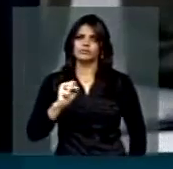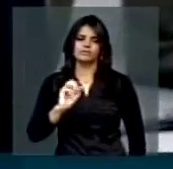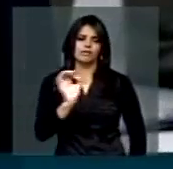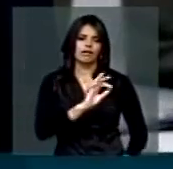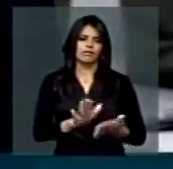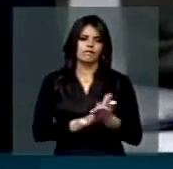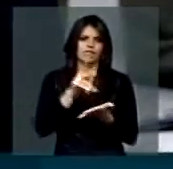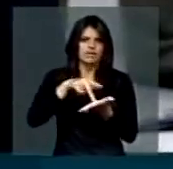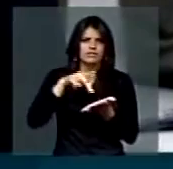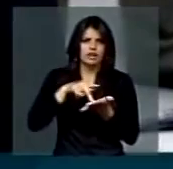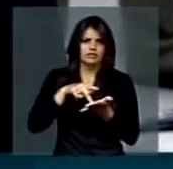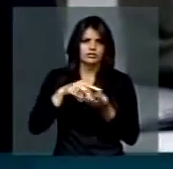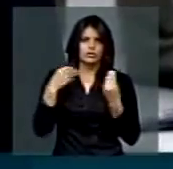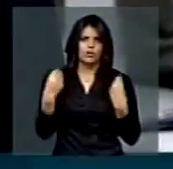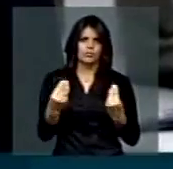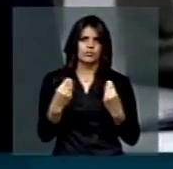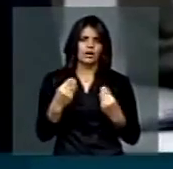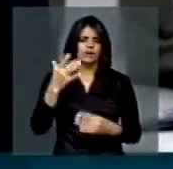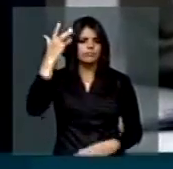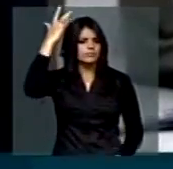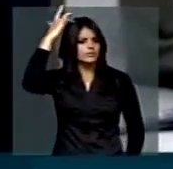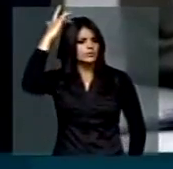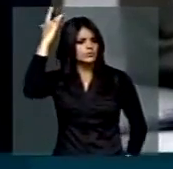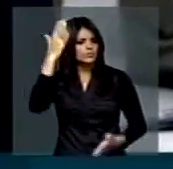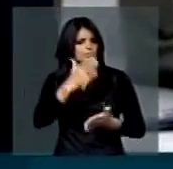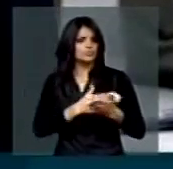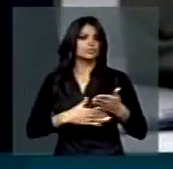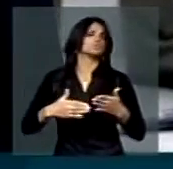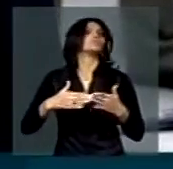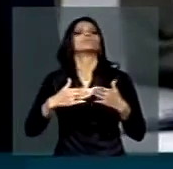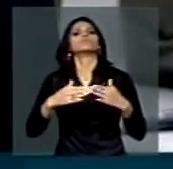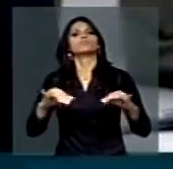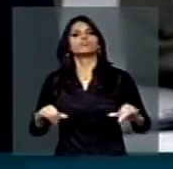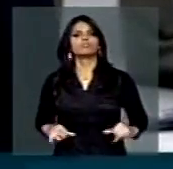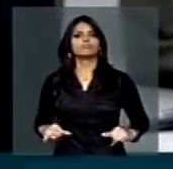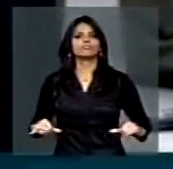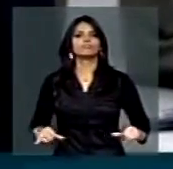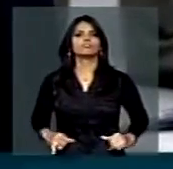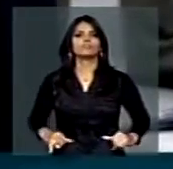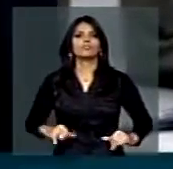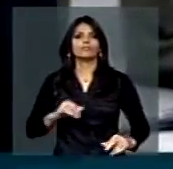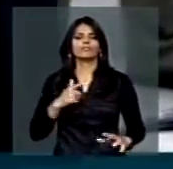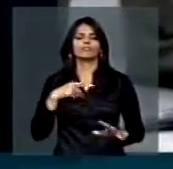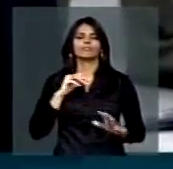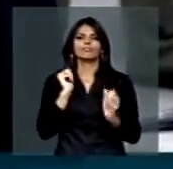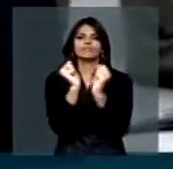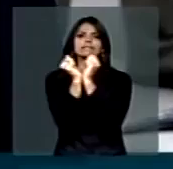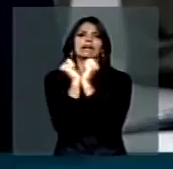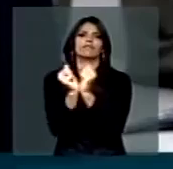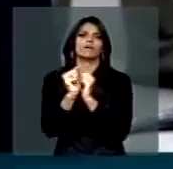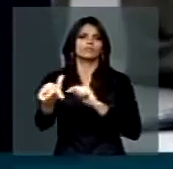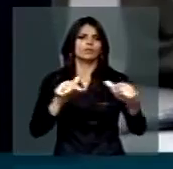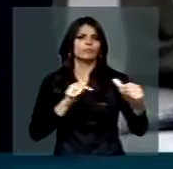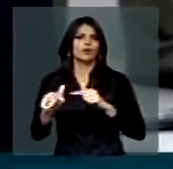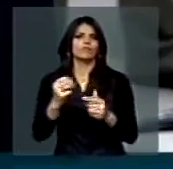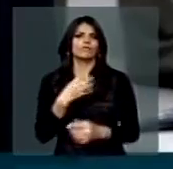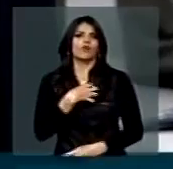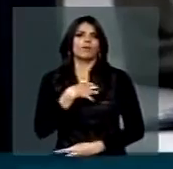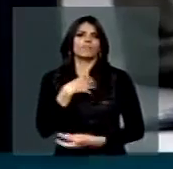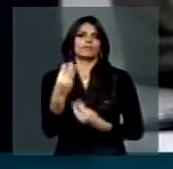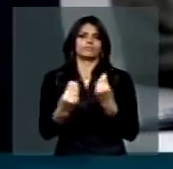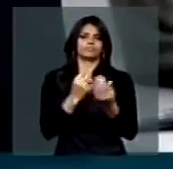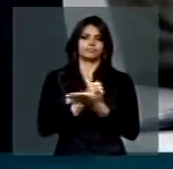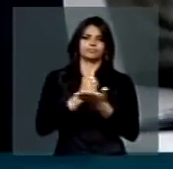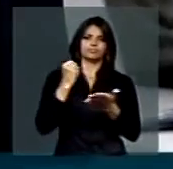além de todo o absurdo que sofre a falta de liberdade daquele povo e a forma de contratar